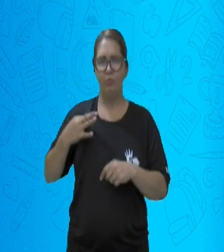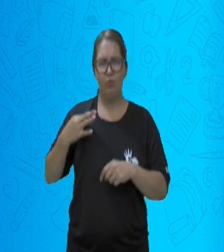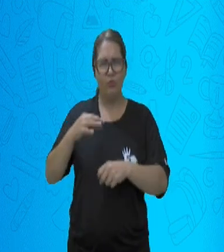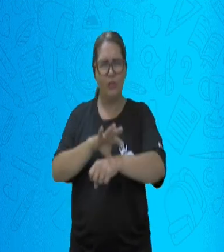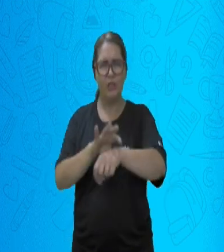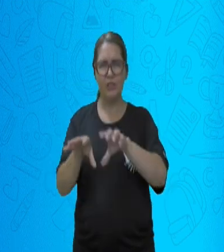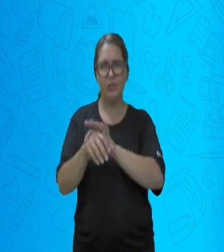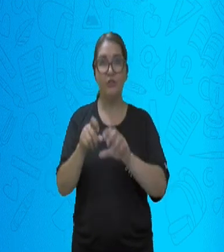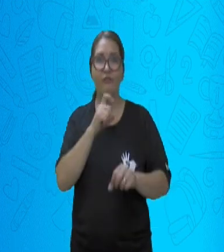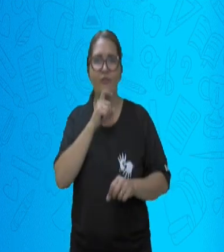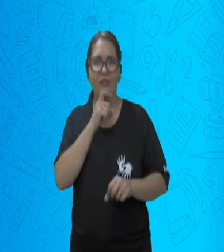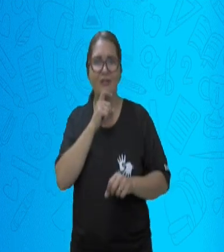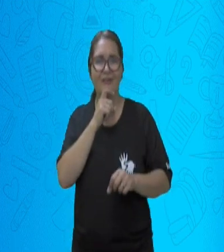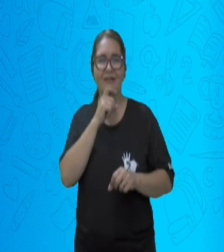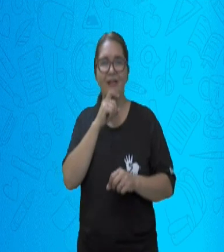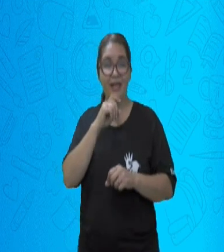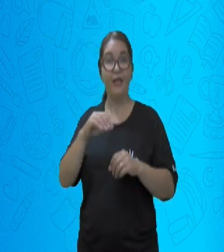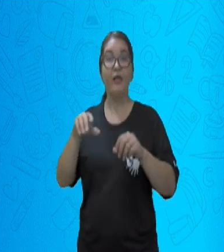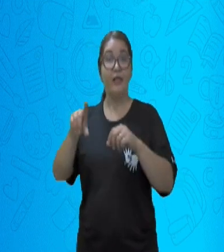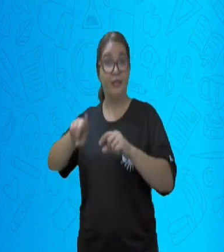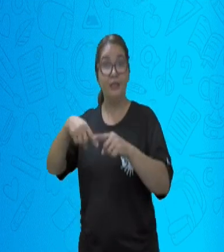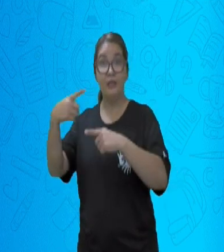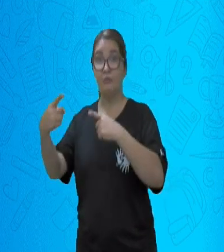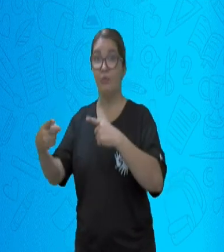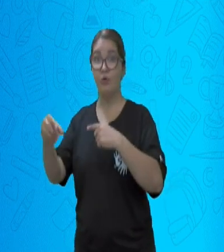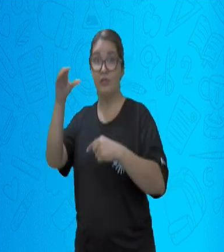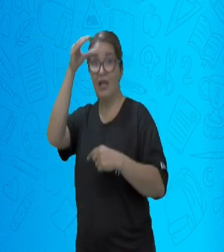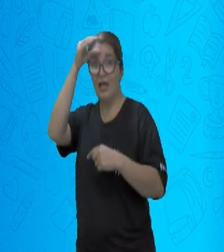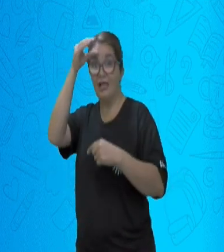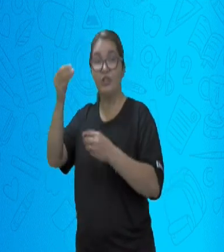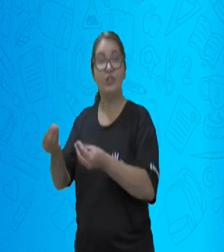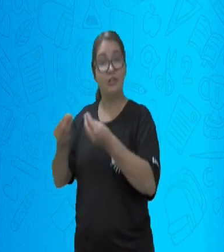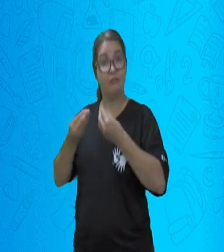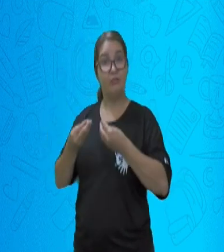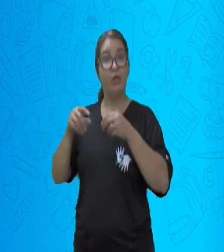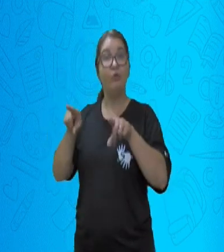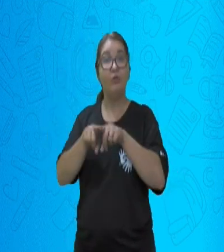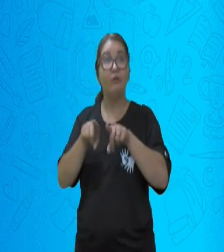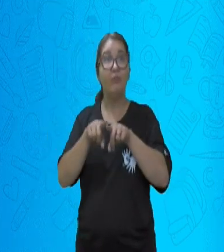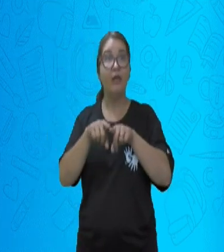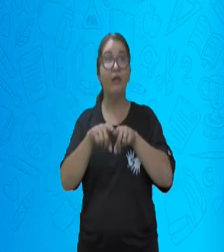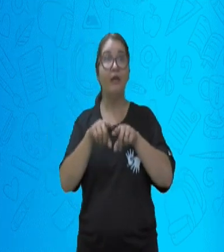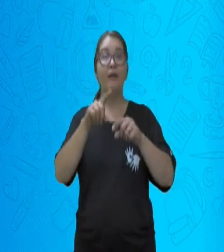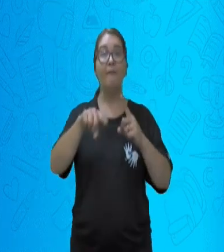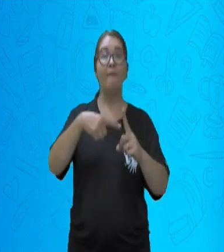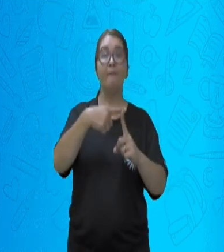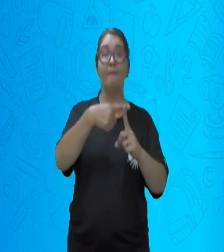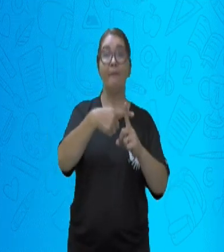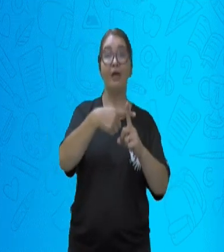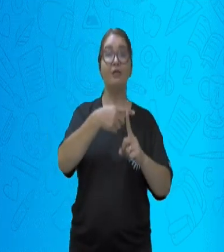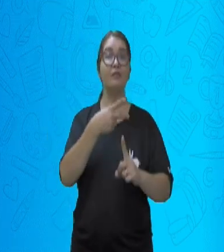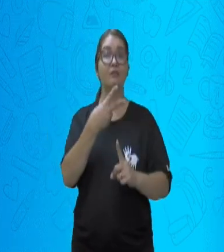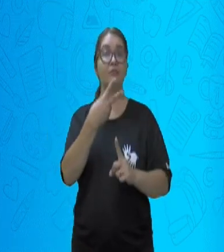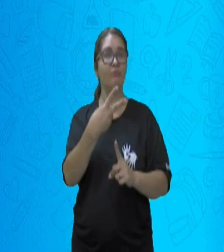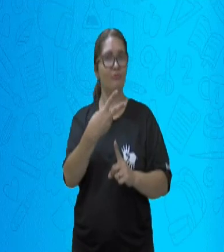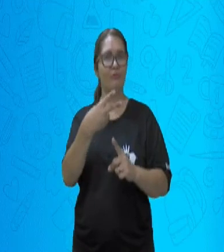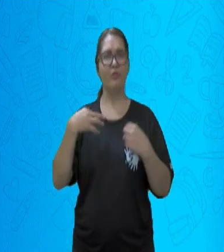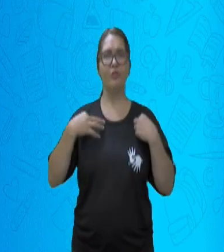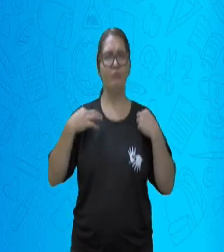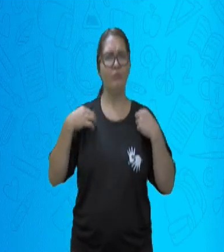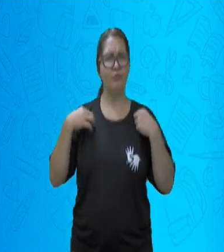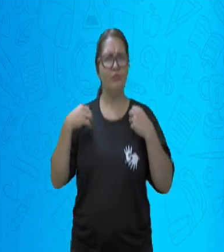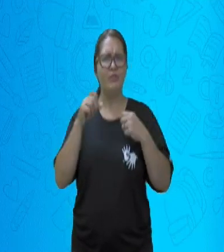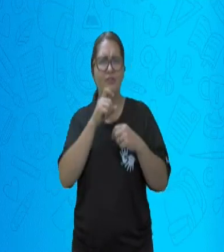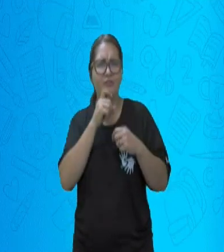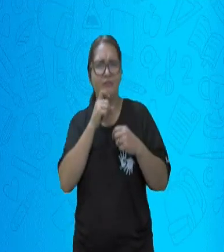ele ficou no total? Nós precisamos entender se nós vamos fazer a adição, a soma ou a